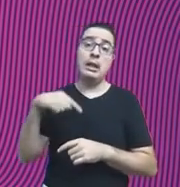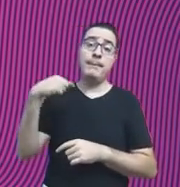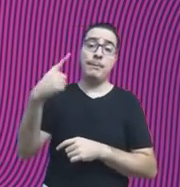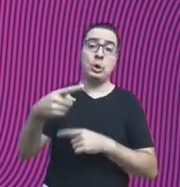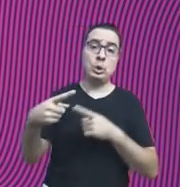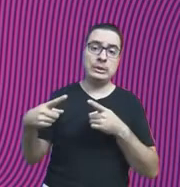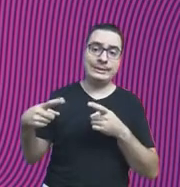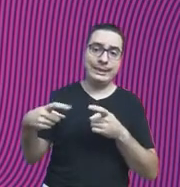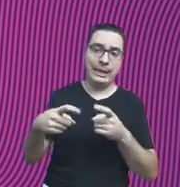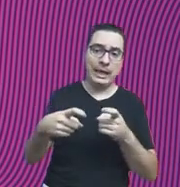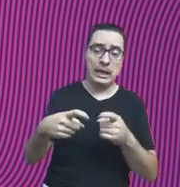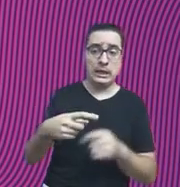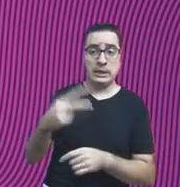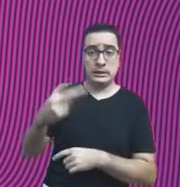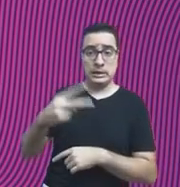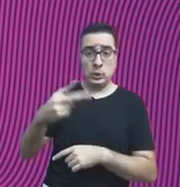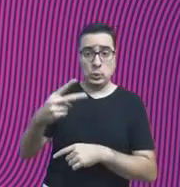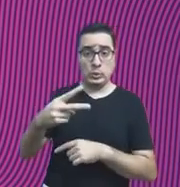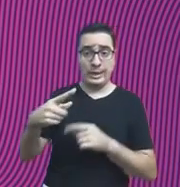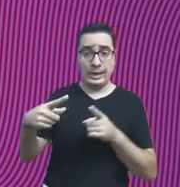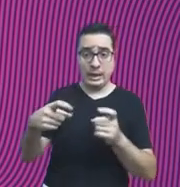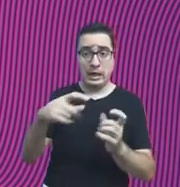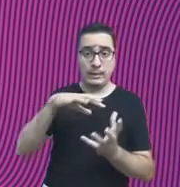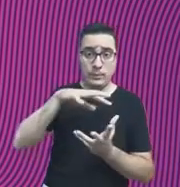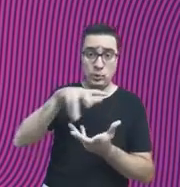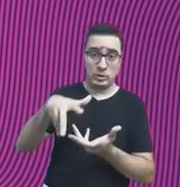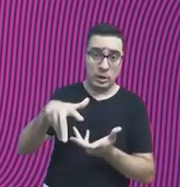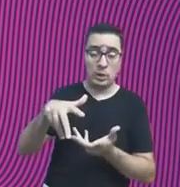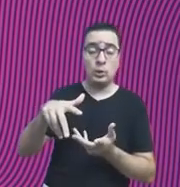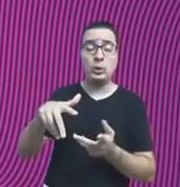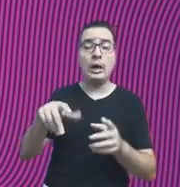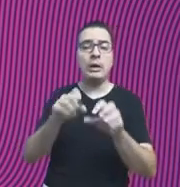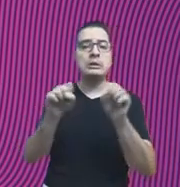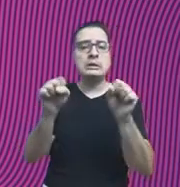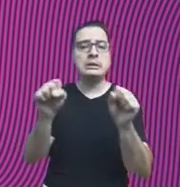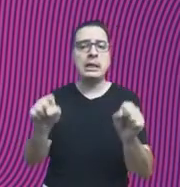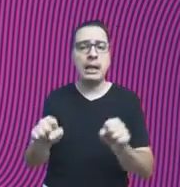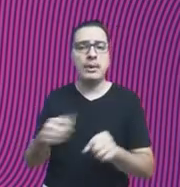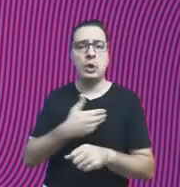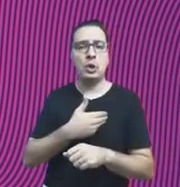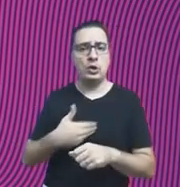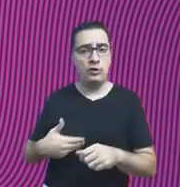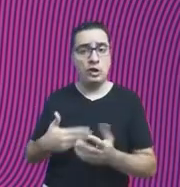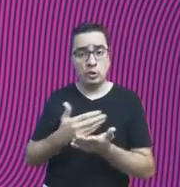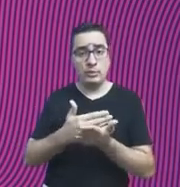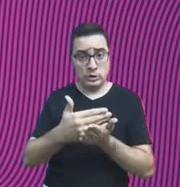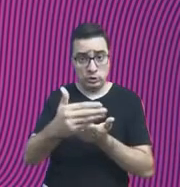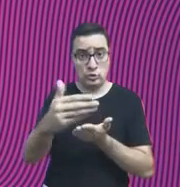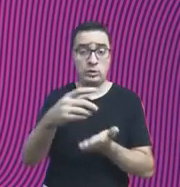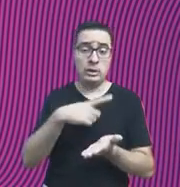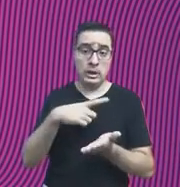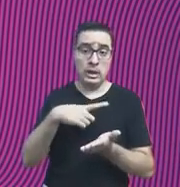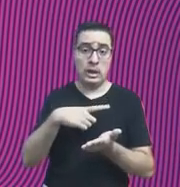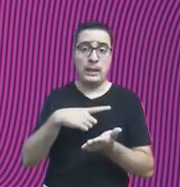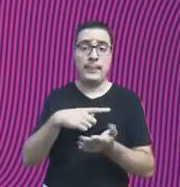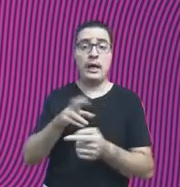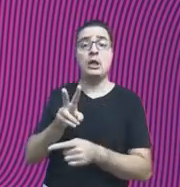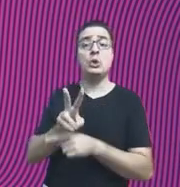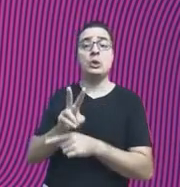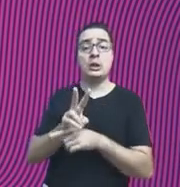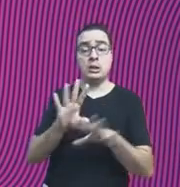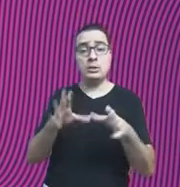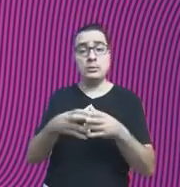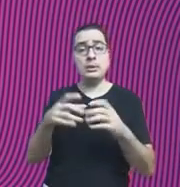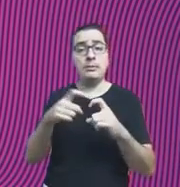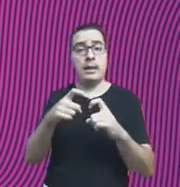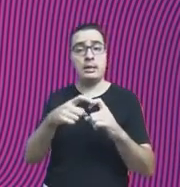guerra, os sistemas públicos começaram a surgir, quer dizer, a tutoria passou a ser feita pela comunidade médica e pelo Estado,